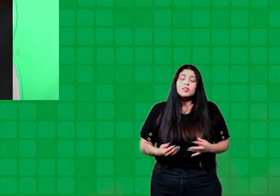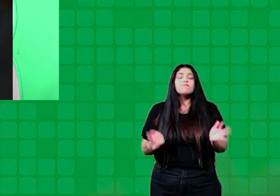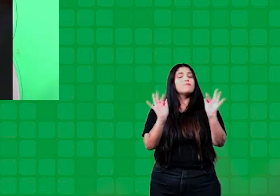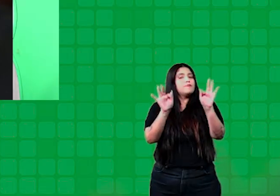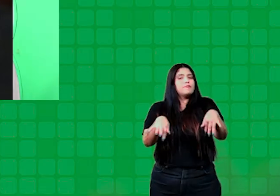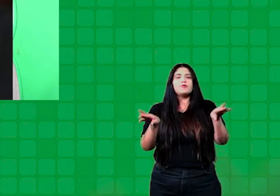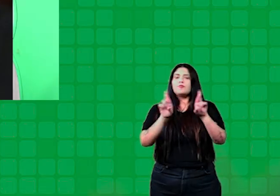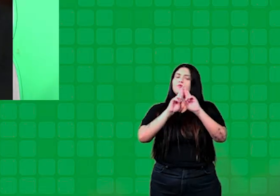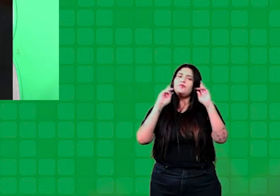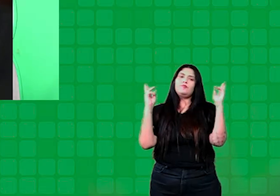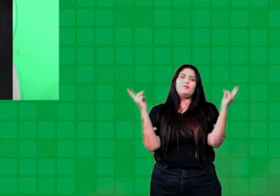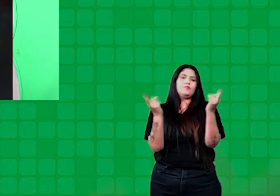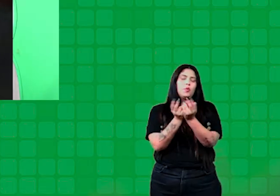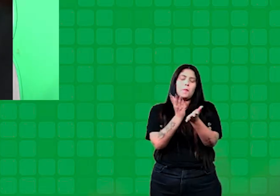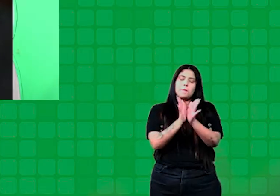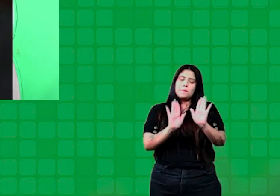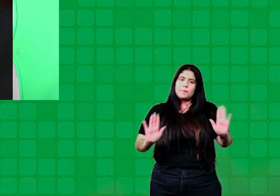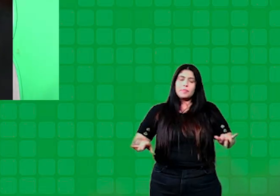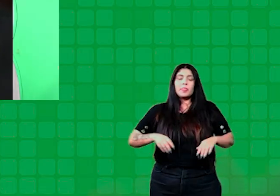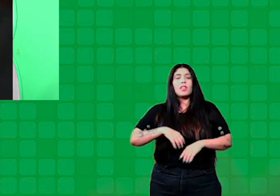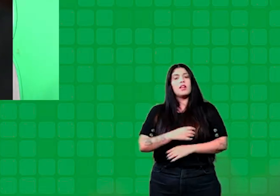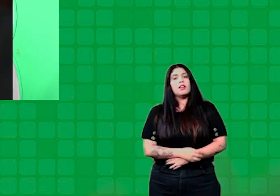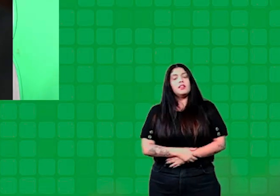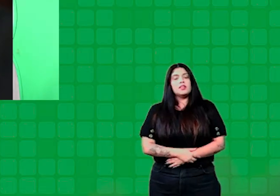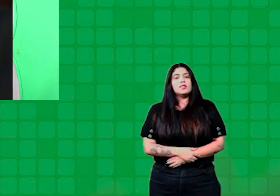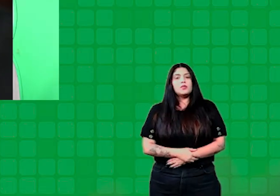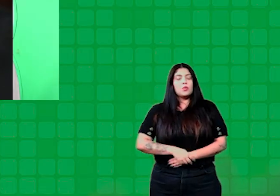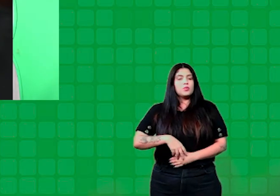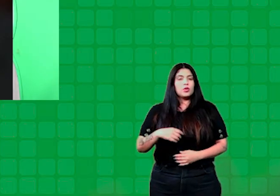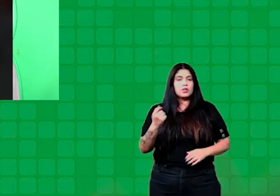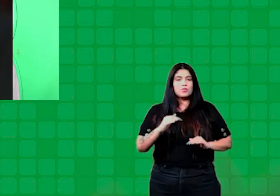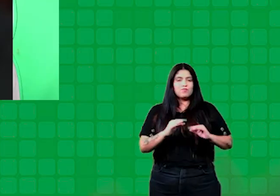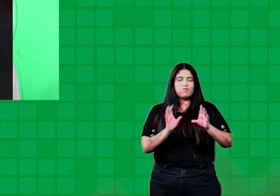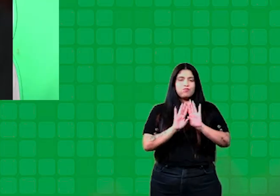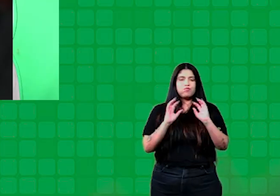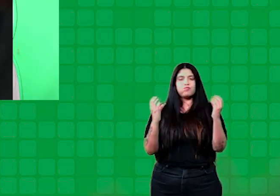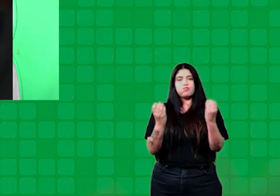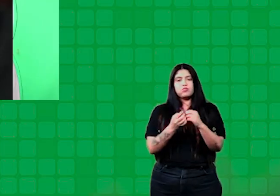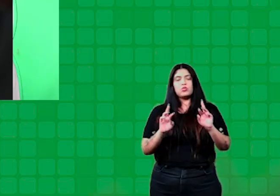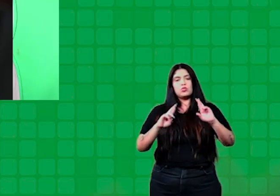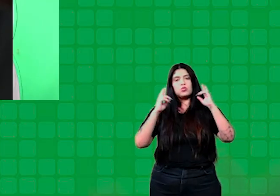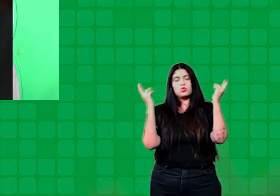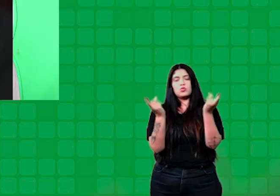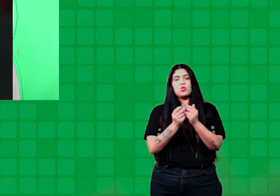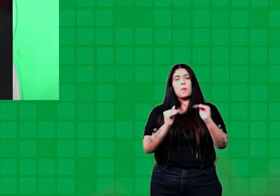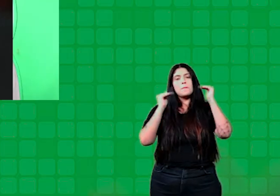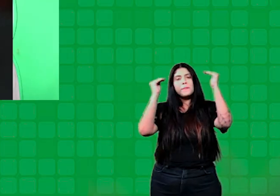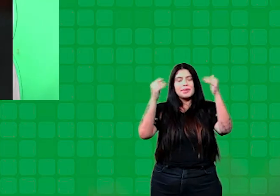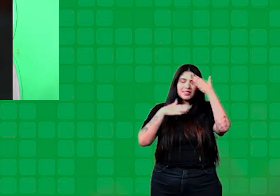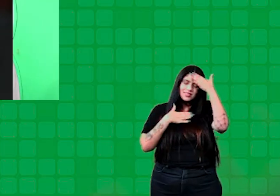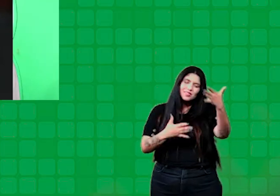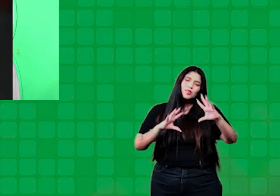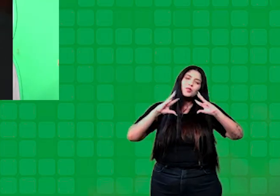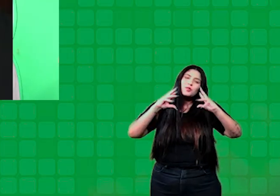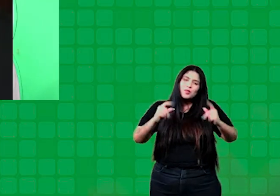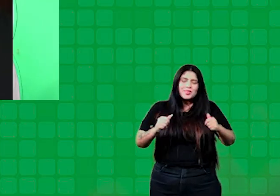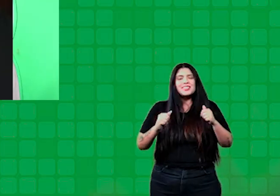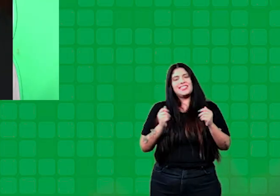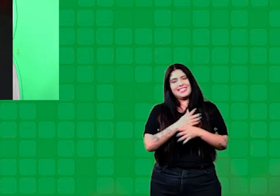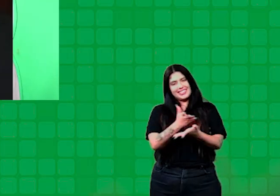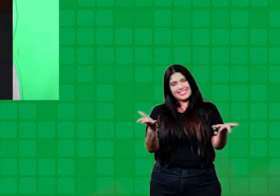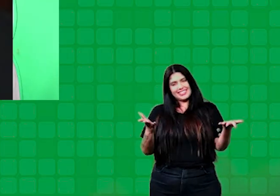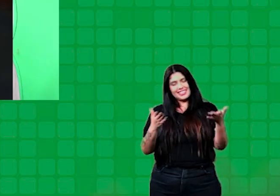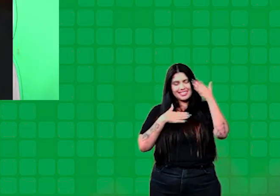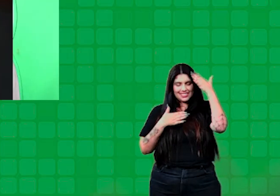reunião, né, essa 48ª reunião extraordinária do Conselho Superior, e mais uma vez agradeço a todas e a todos, muito obrigado, gente.